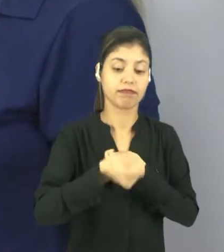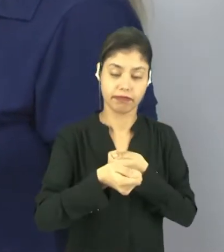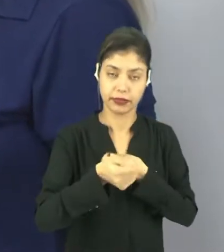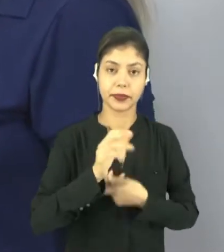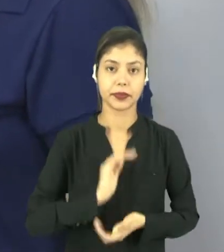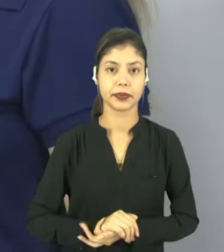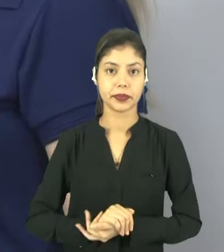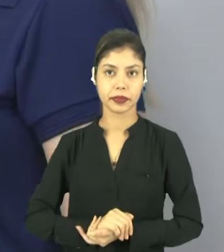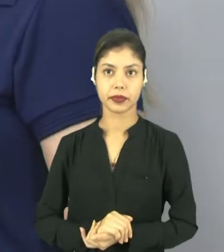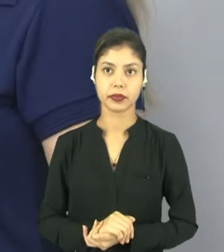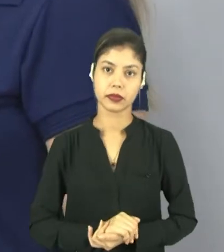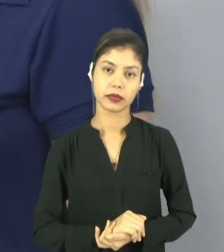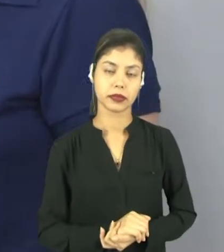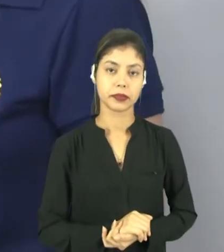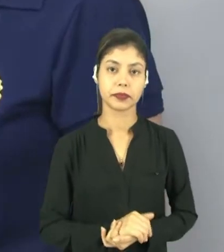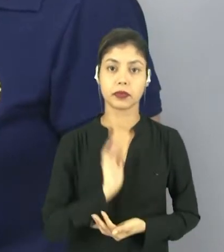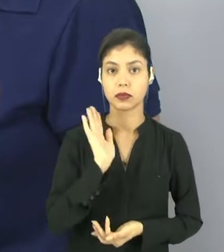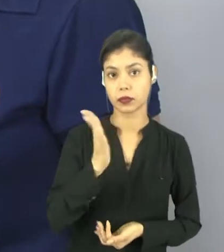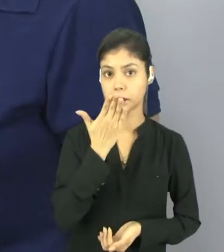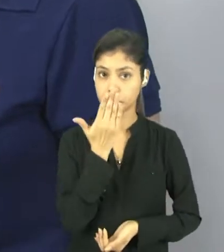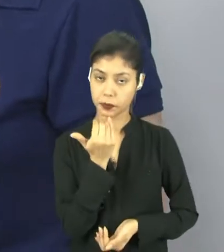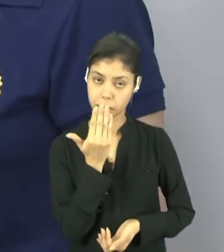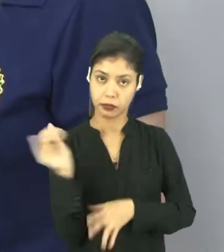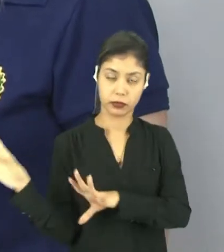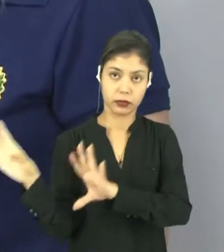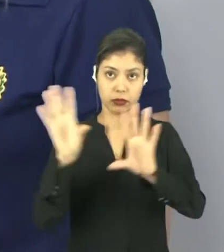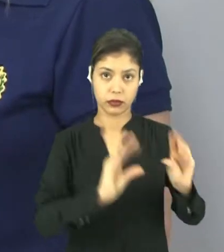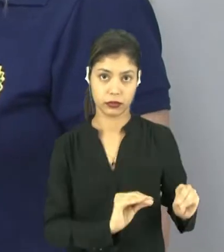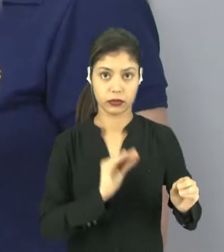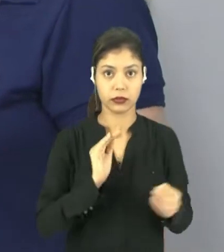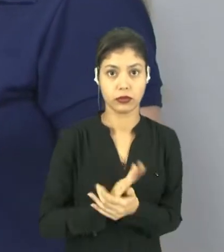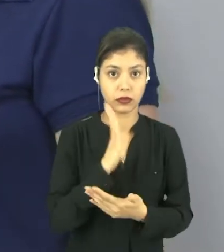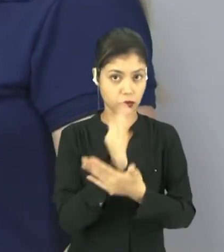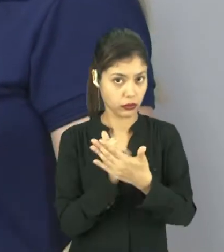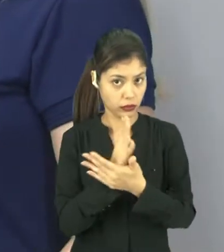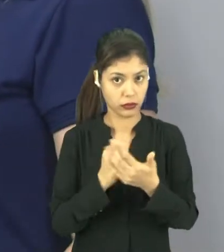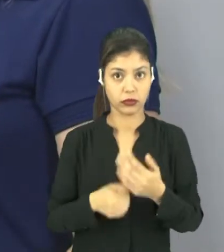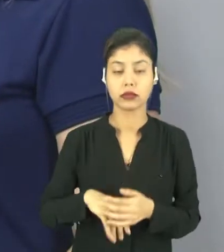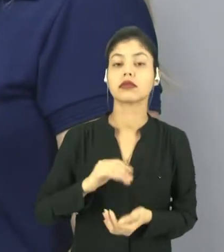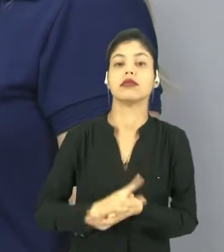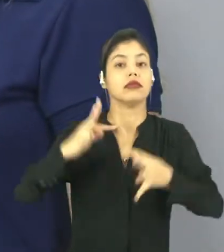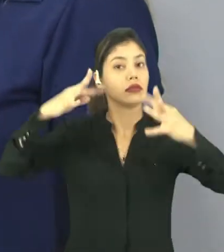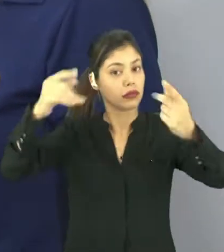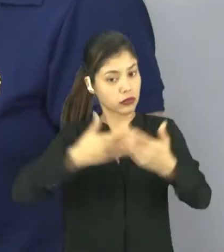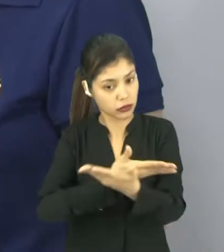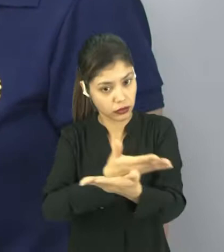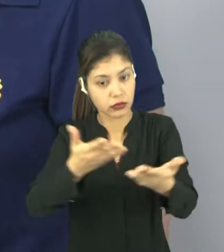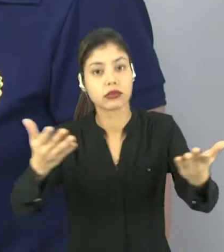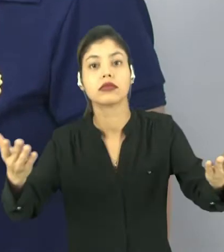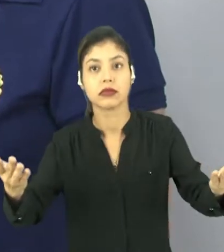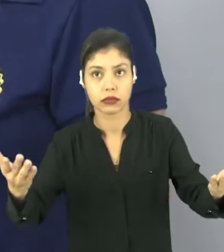caçavam. Os alimentos que traziam eram divididos entre todos.